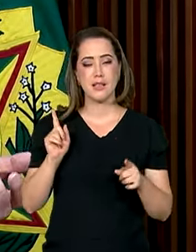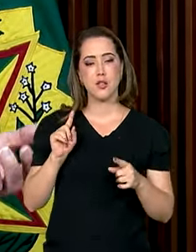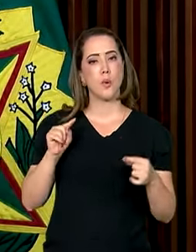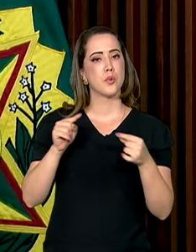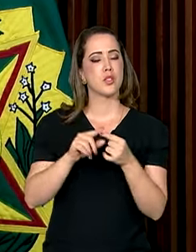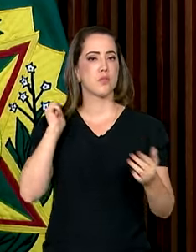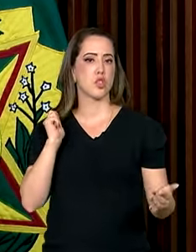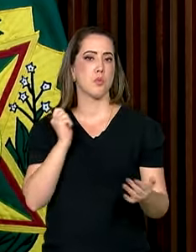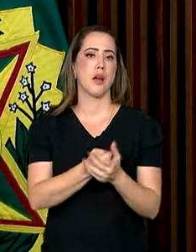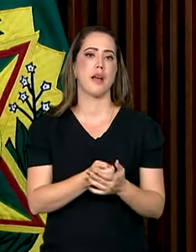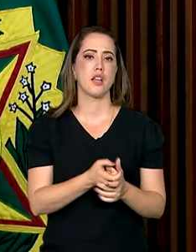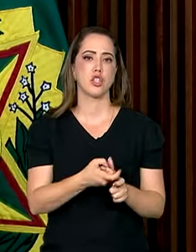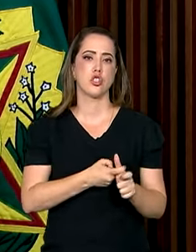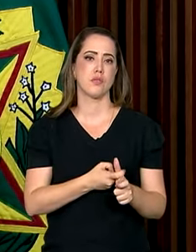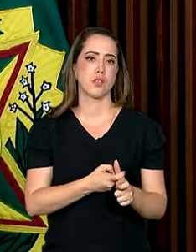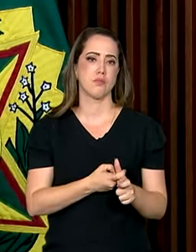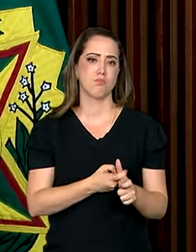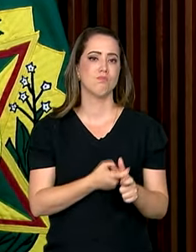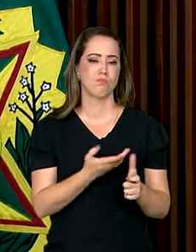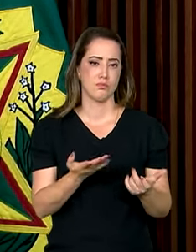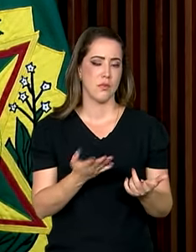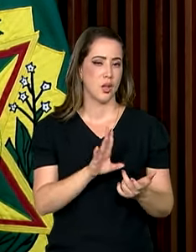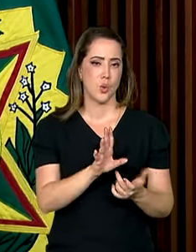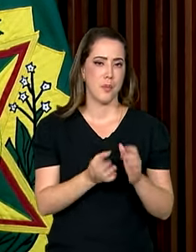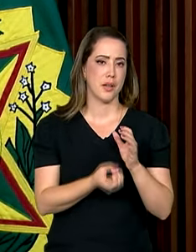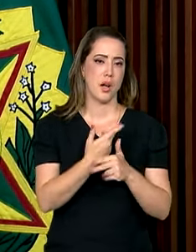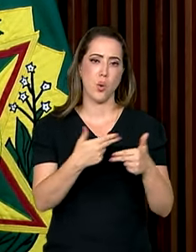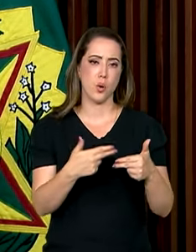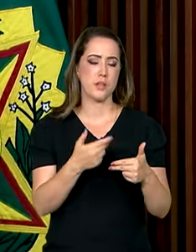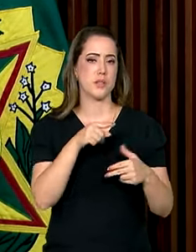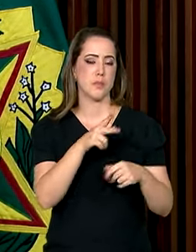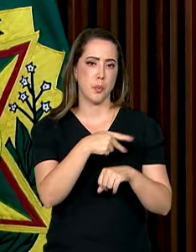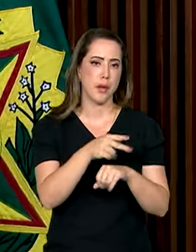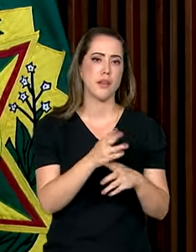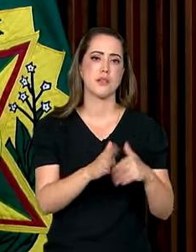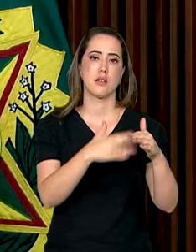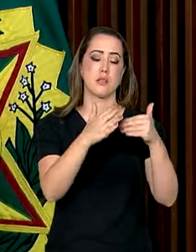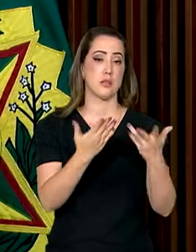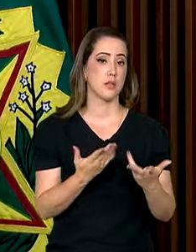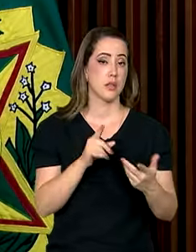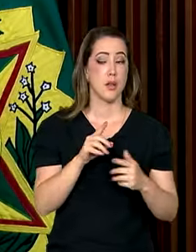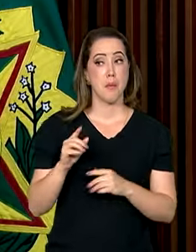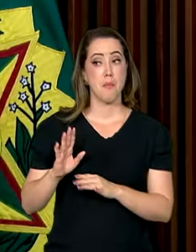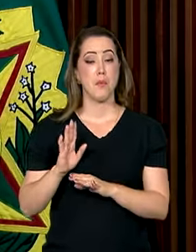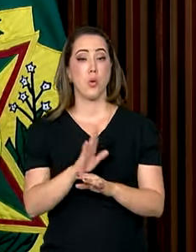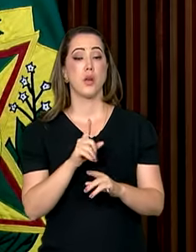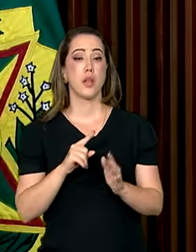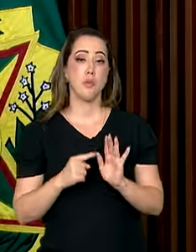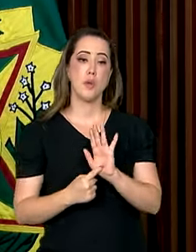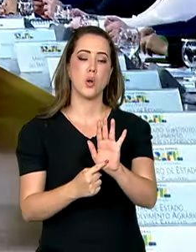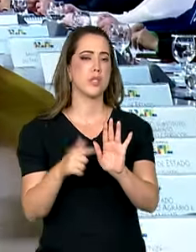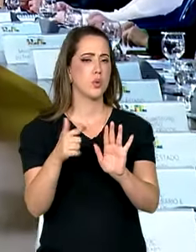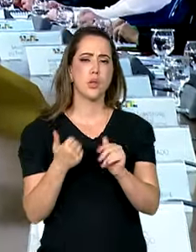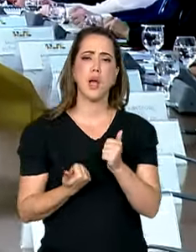sabe e não para produzir um ativo produtivo numa demonstração de que não há contribuição para salvar a vida dos